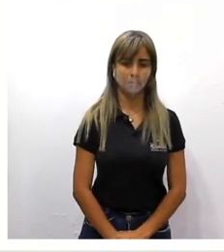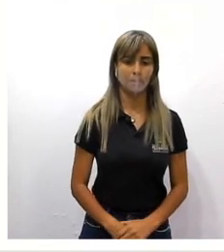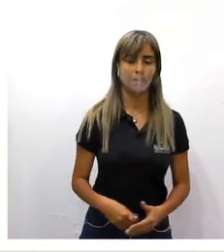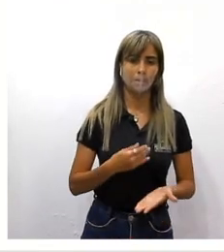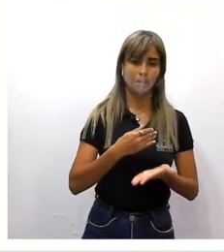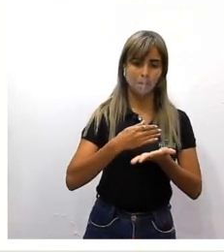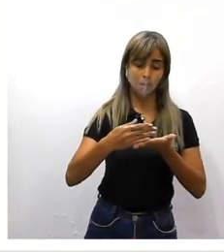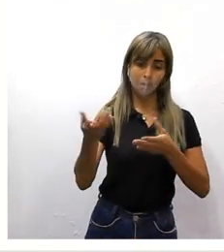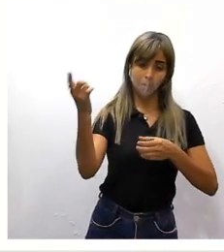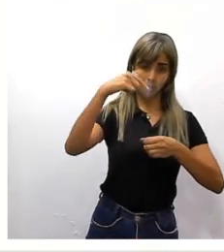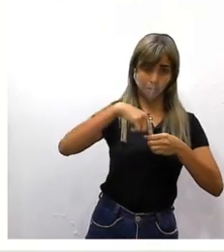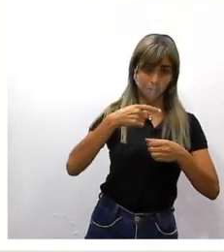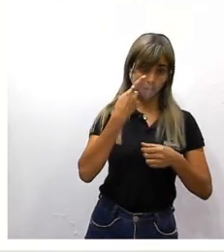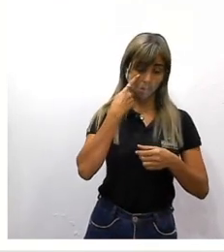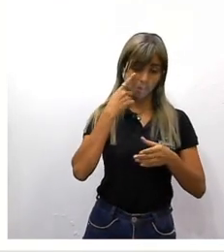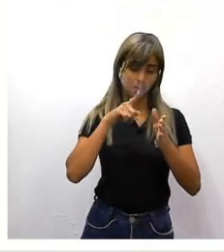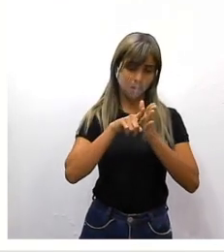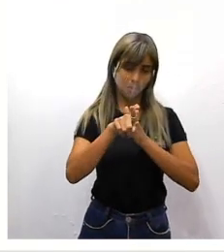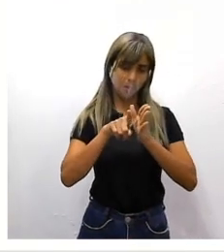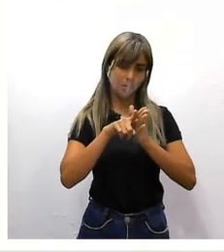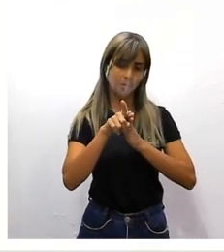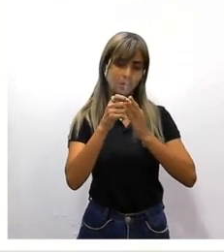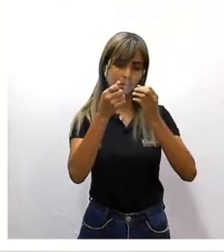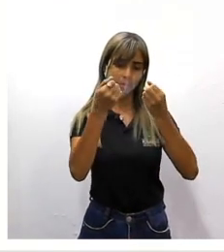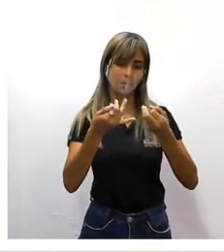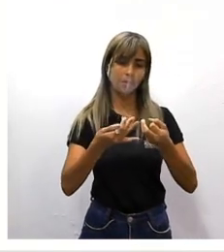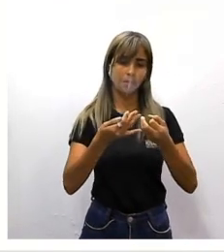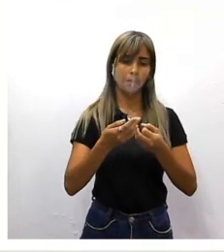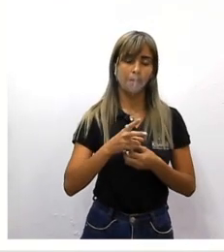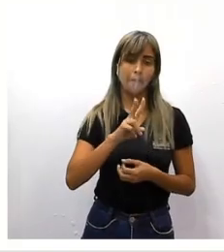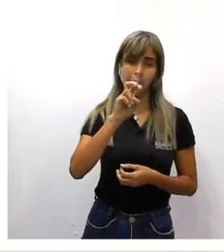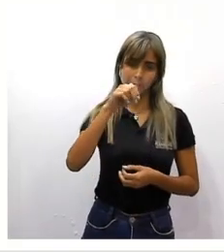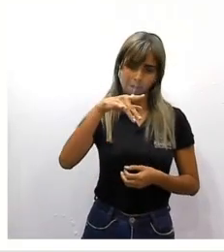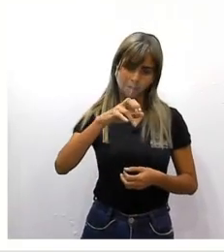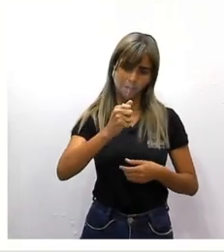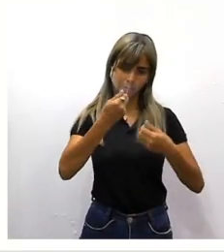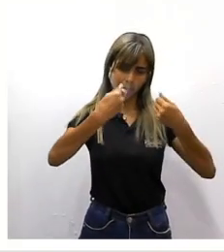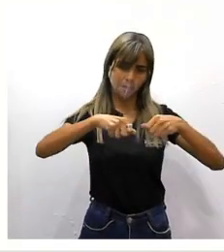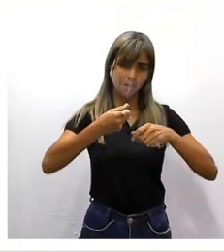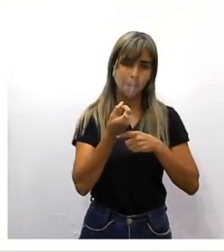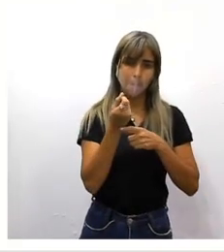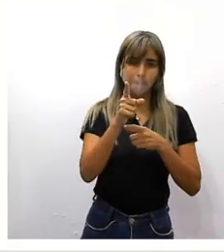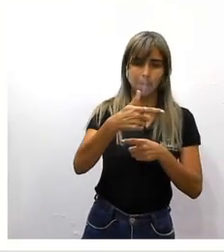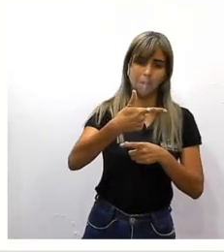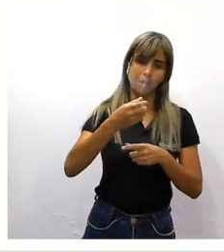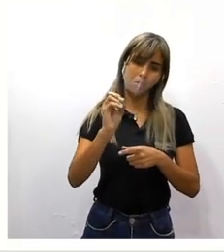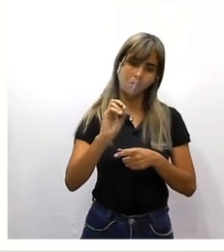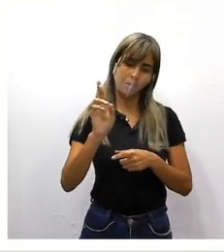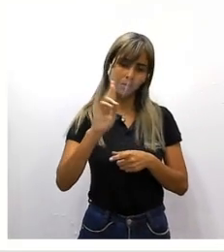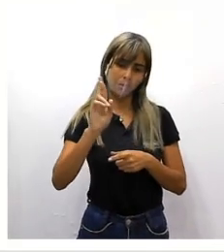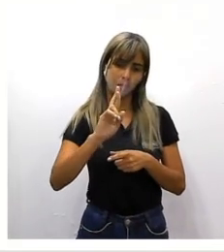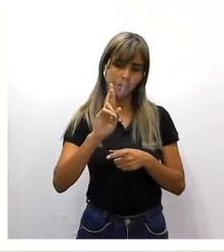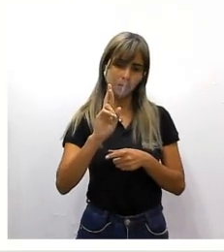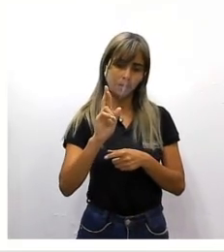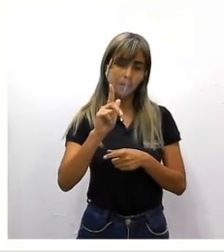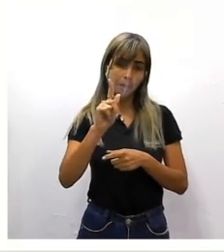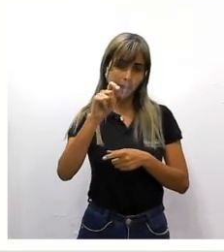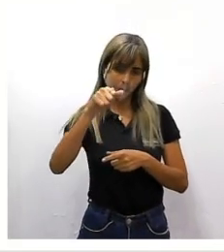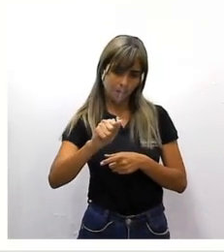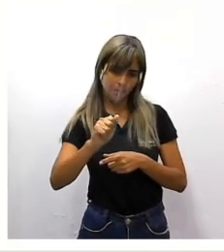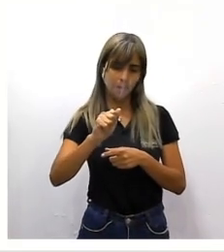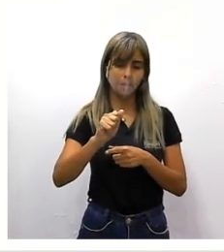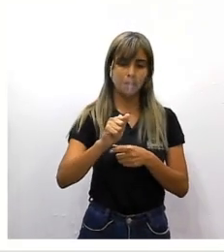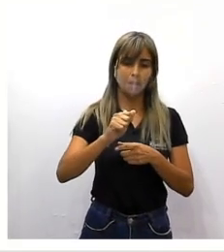Então, pessoal, vamos dar uma olhada nessa questão. Diz o seguinte. Vânia precisa de 1.200 gramas de extrato de